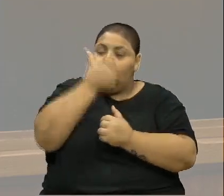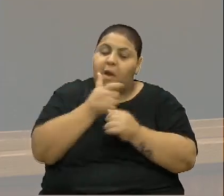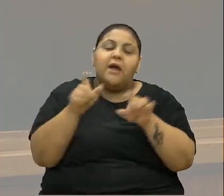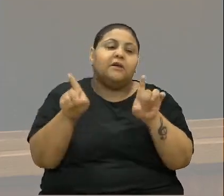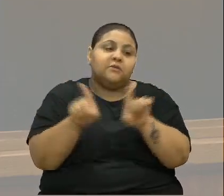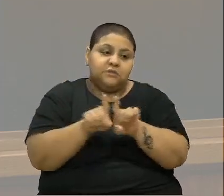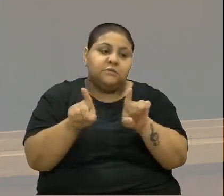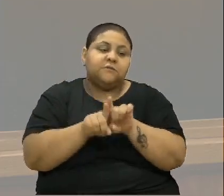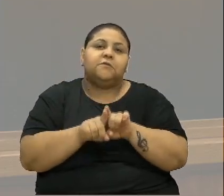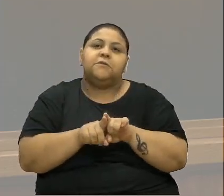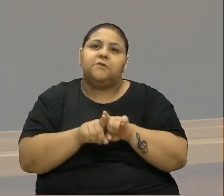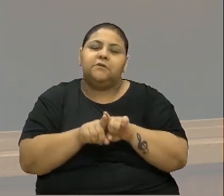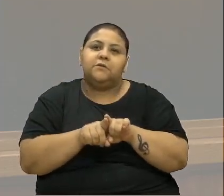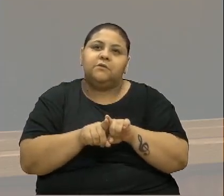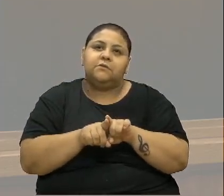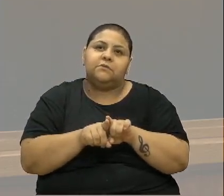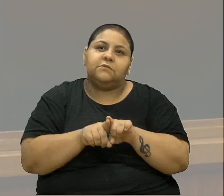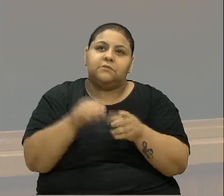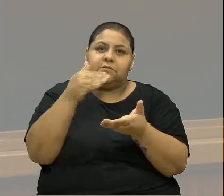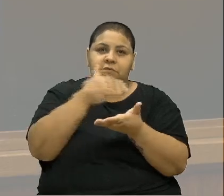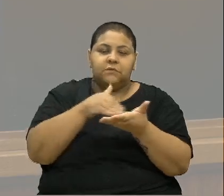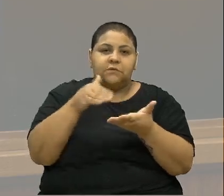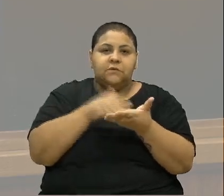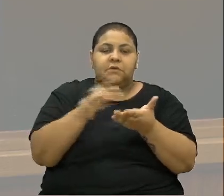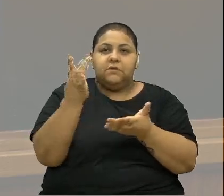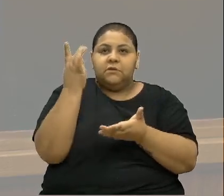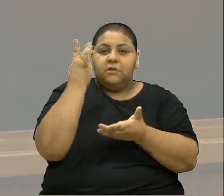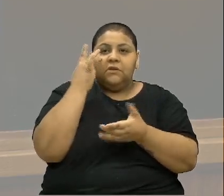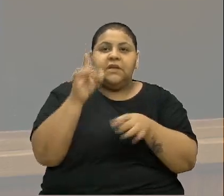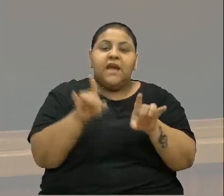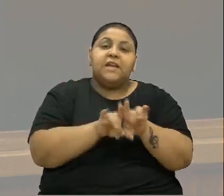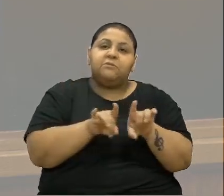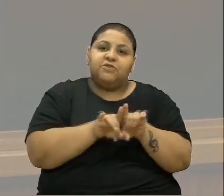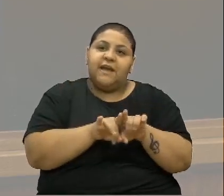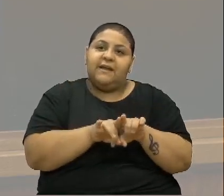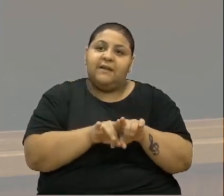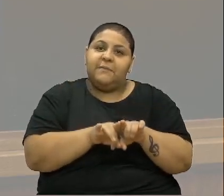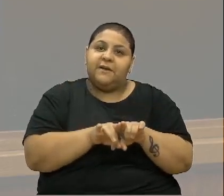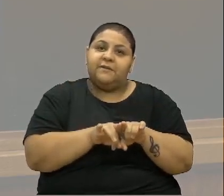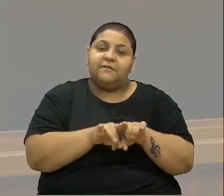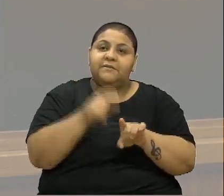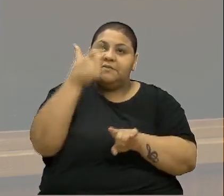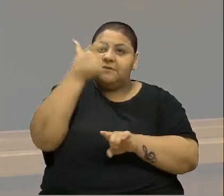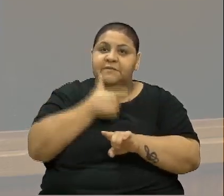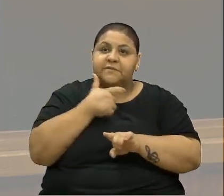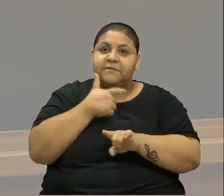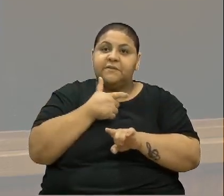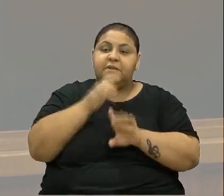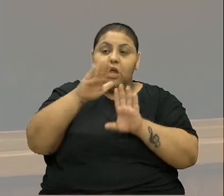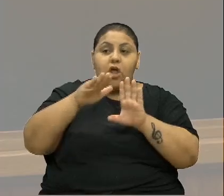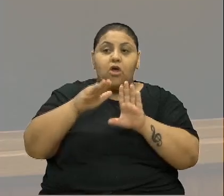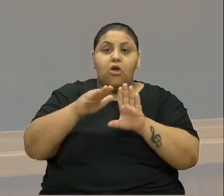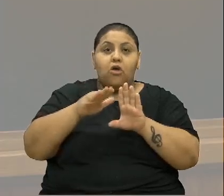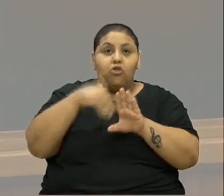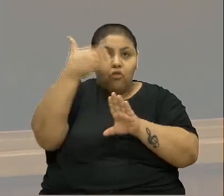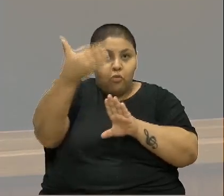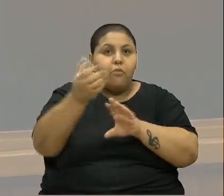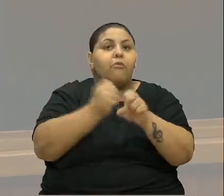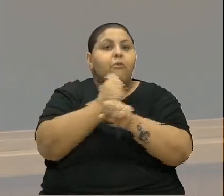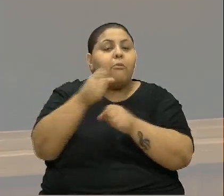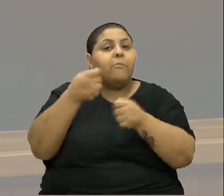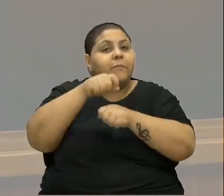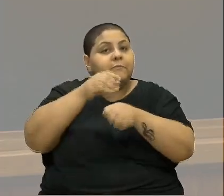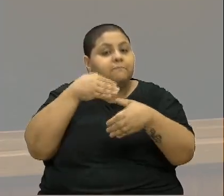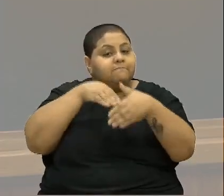isso, já que o secretário está aqui presente, eu acho que o município, por próximos anos, precisa investir